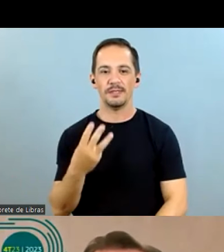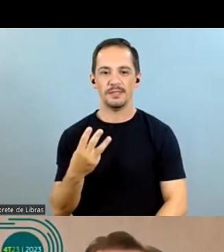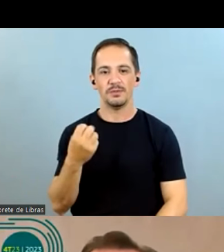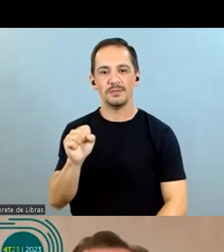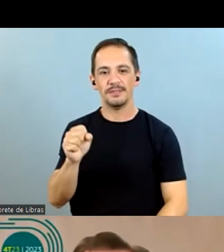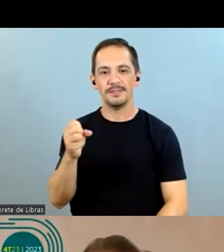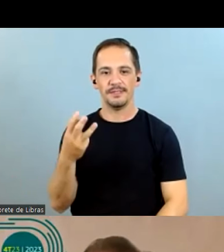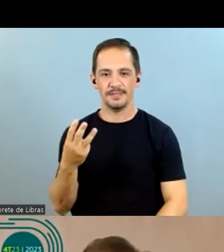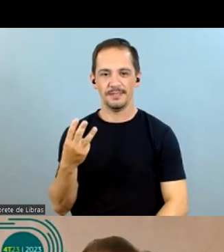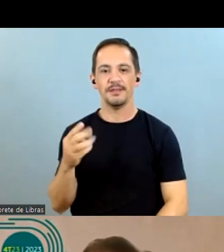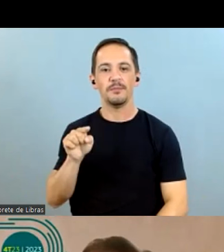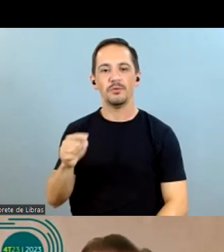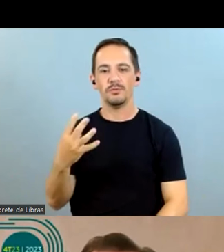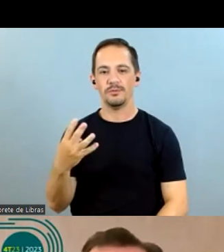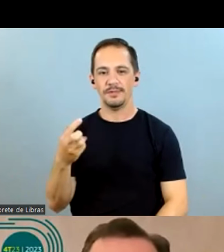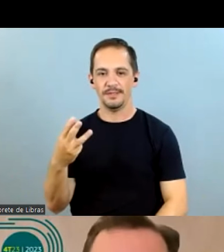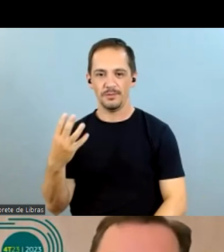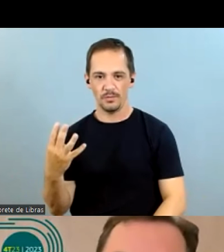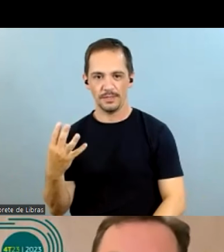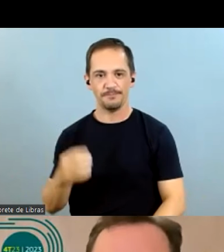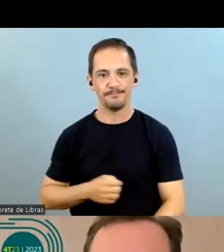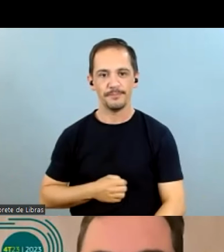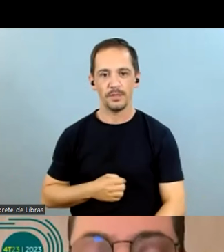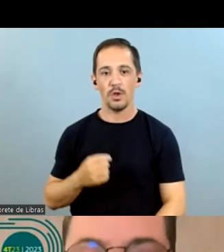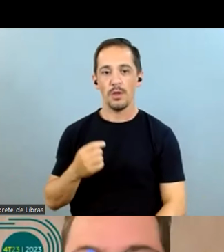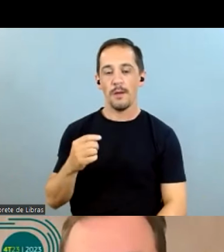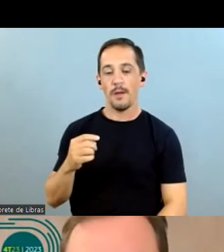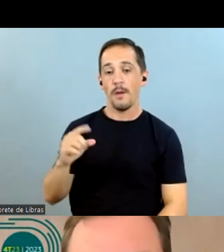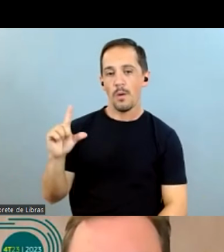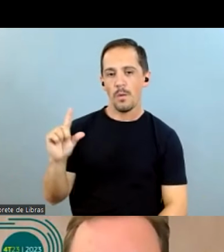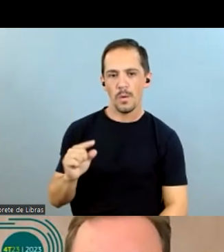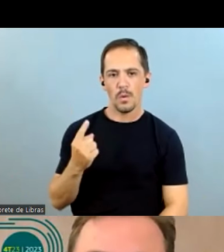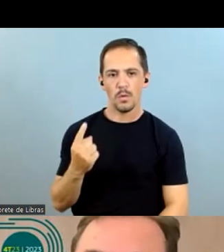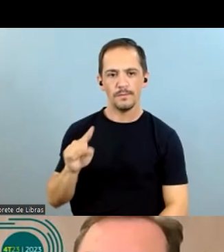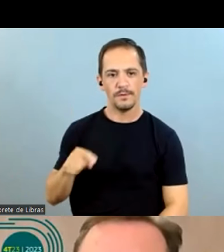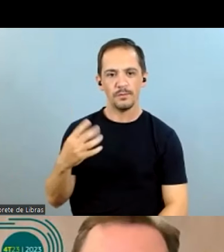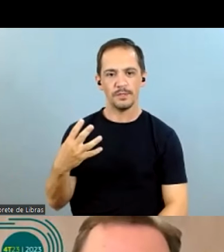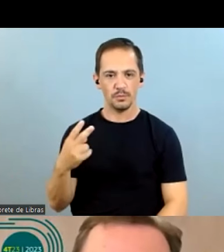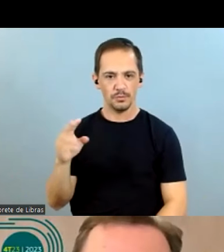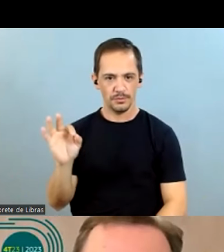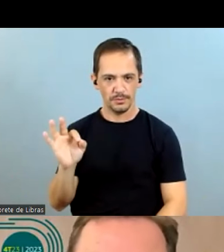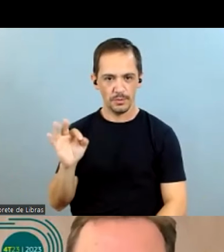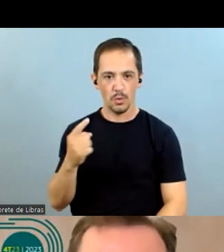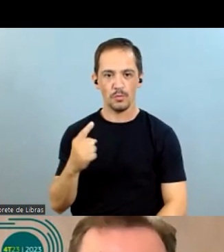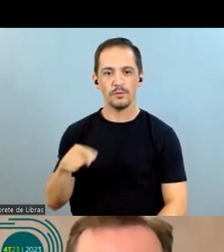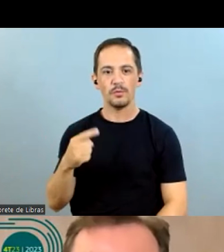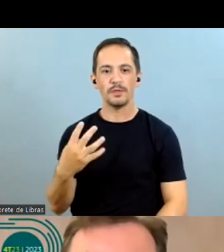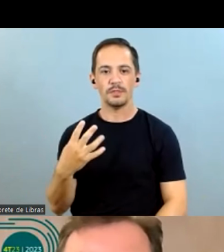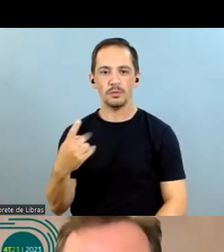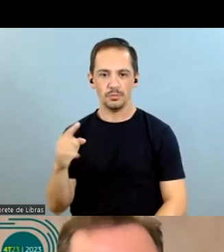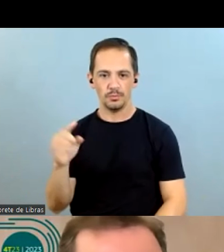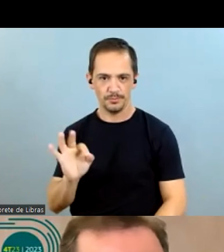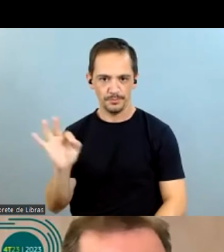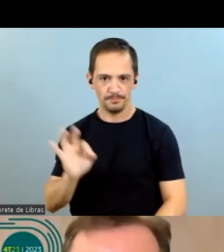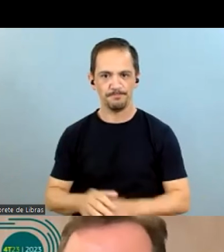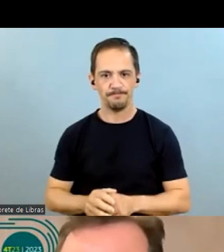a 2022 e os investimentos eh na plataforma Gaia até 31 de dezembro nós havíamos investido 942